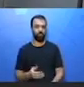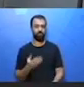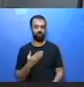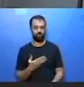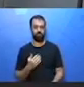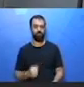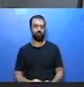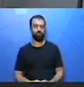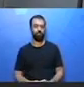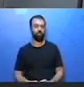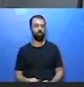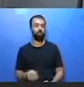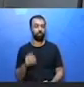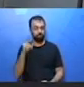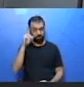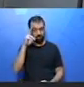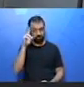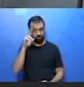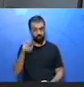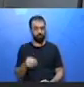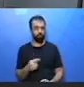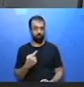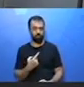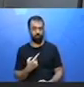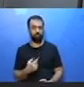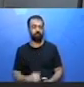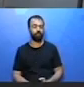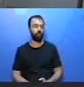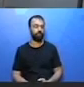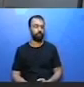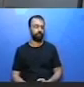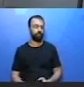Primeiro aqui vamos recordar o paralelogramo.